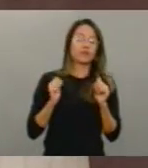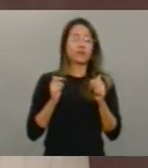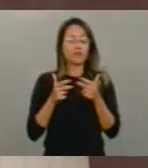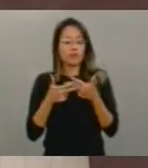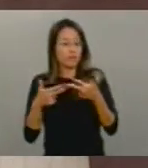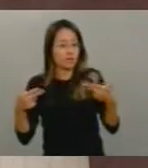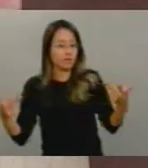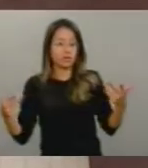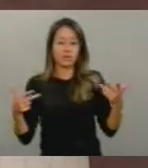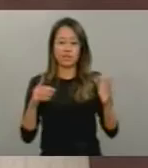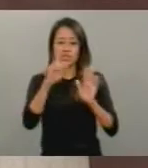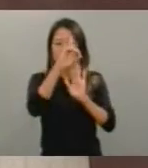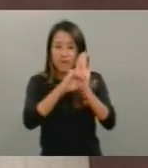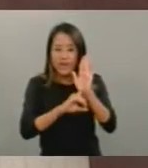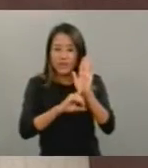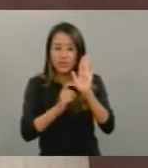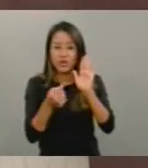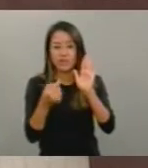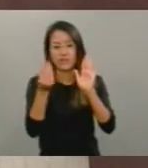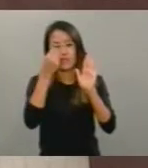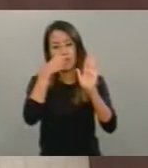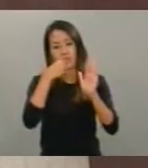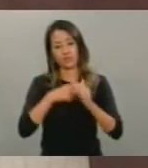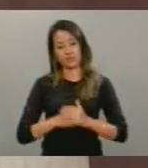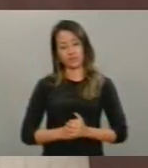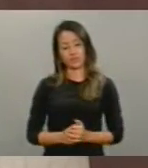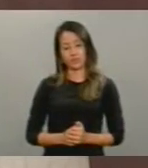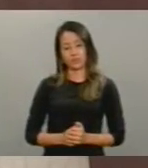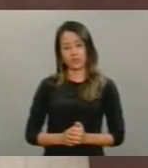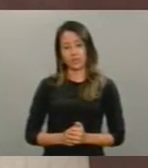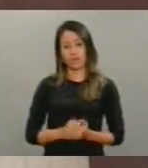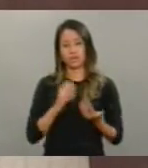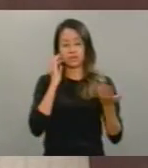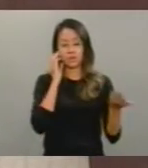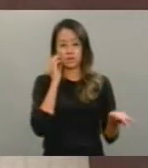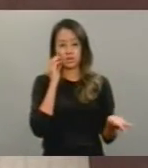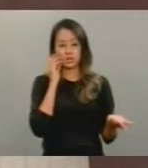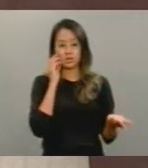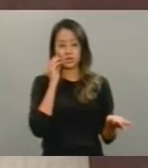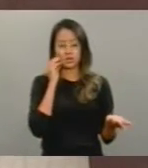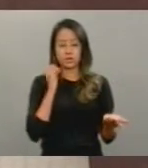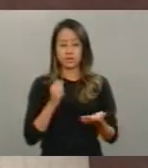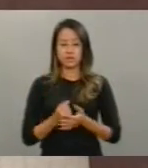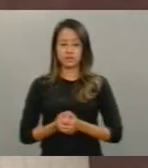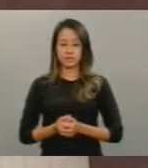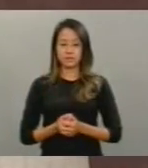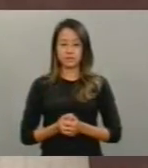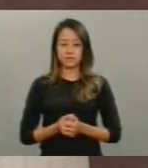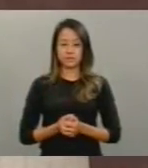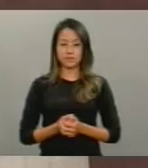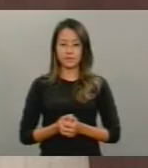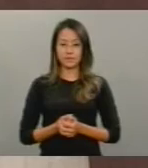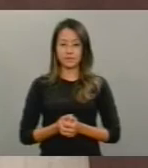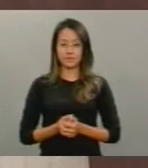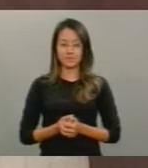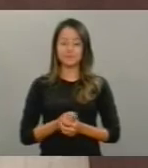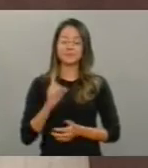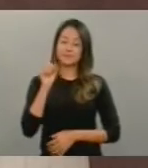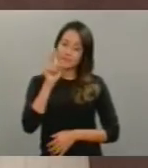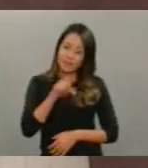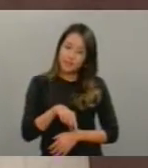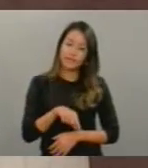a liberação da terceirização são indiscutivelmente ataques, em